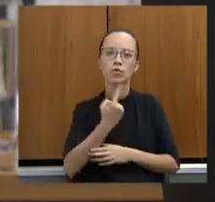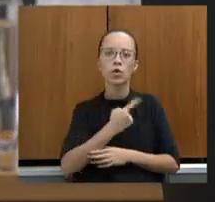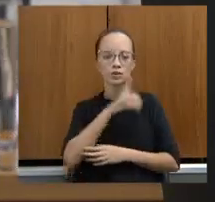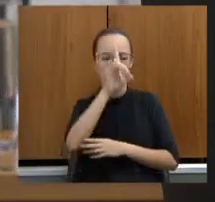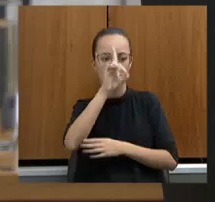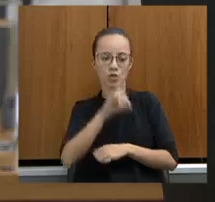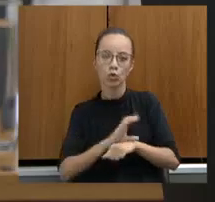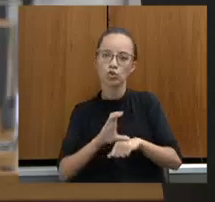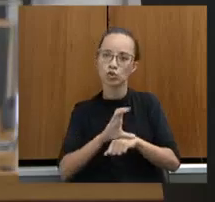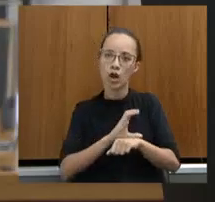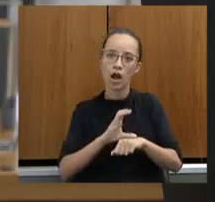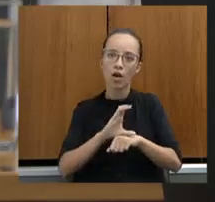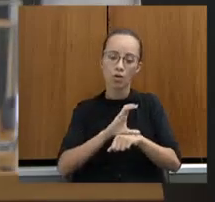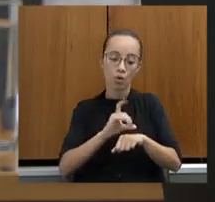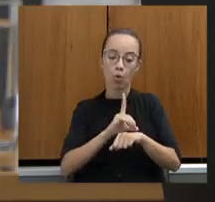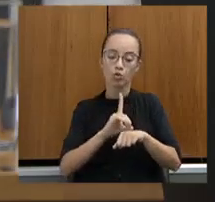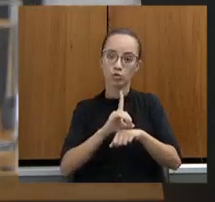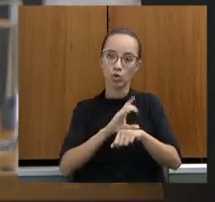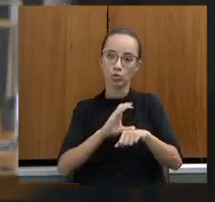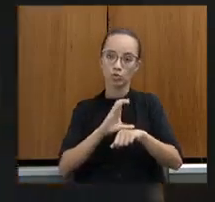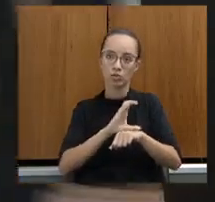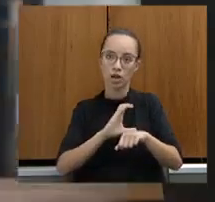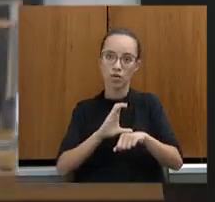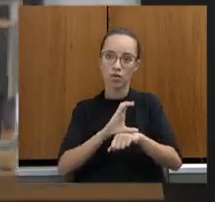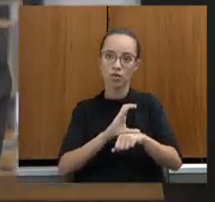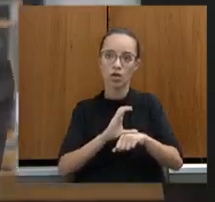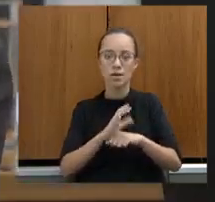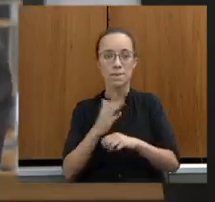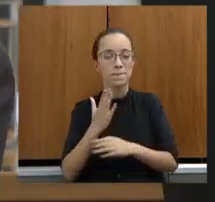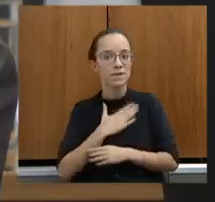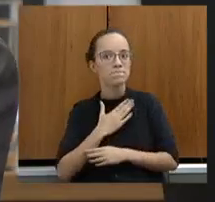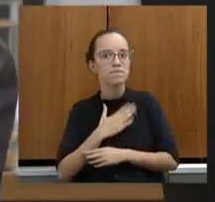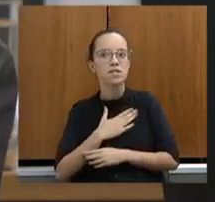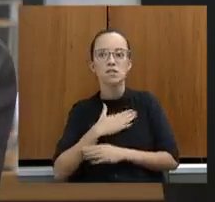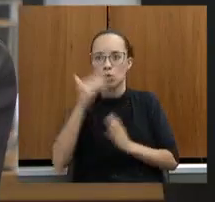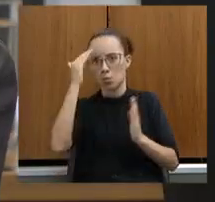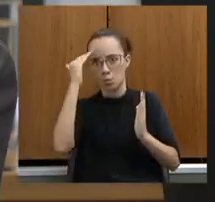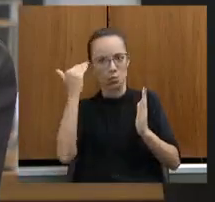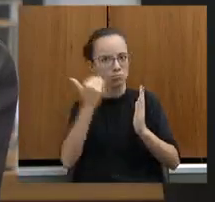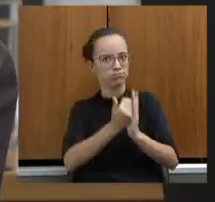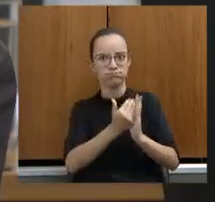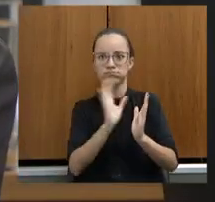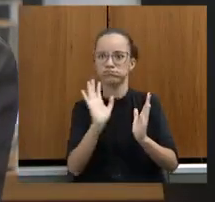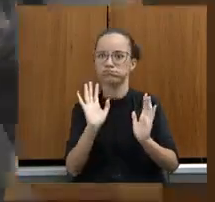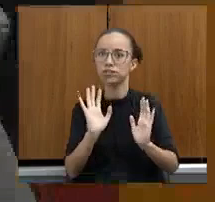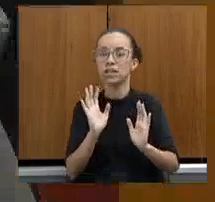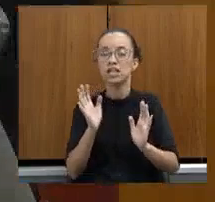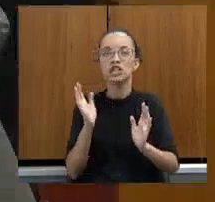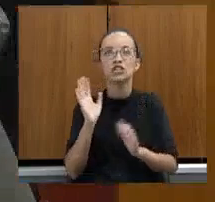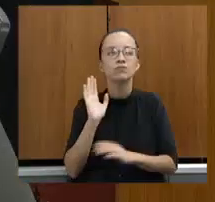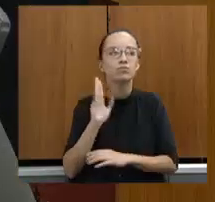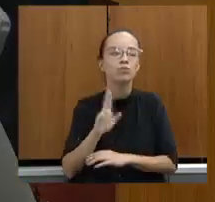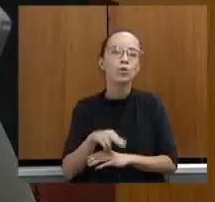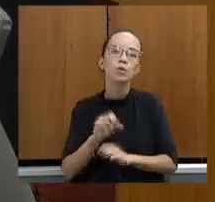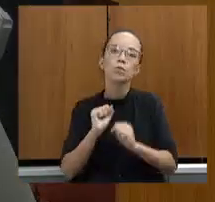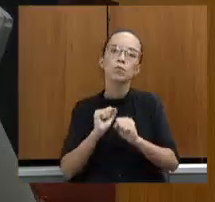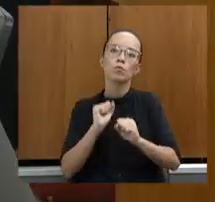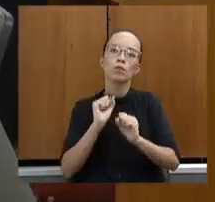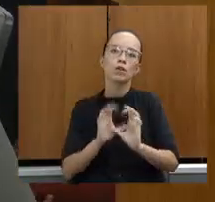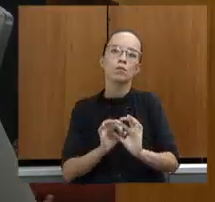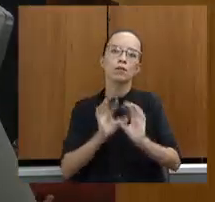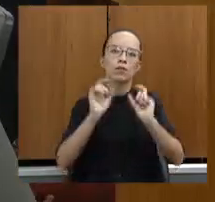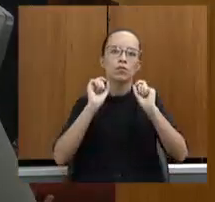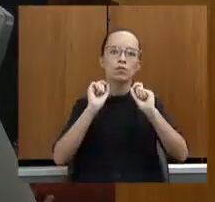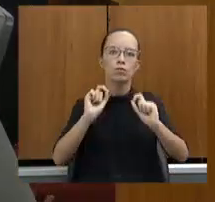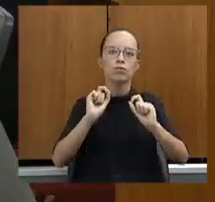direito constitucional por mês é violar tudo jamais eles poderiam autorizar a adesão ao regime